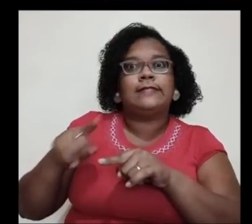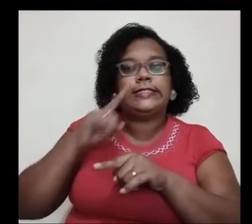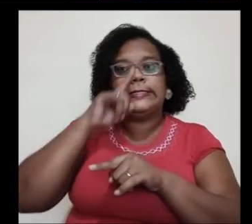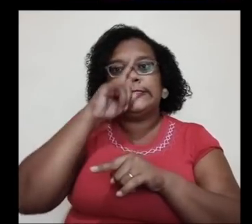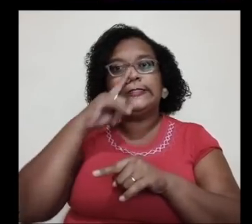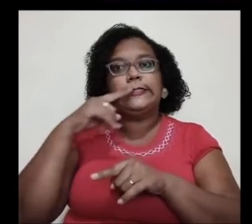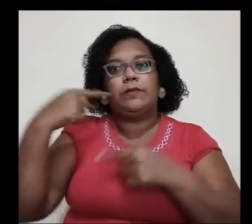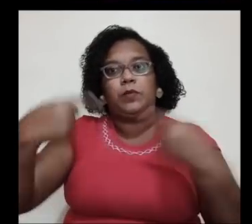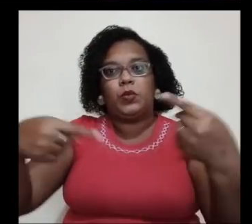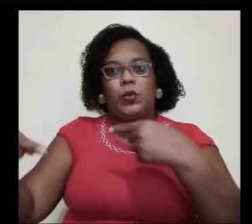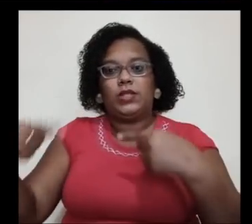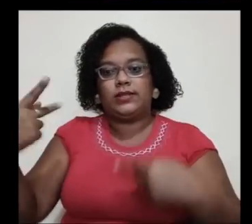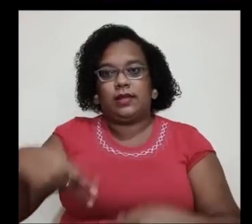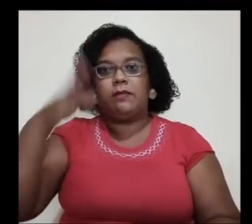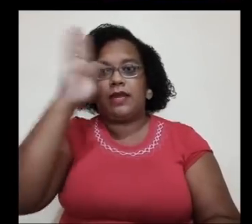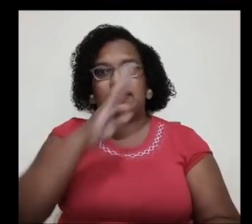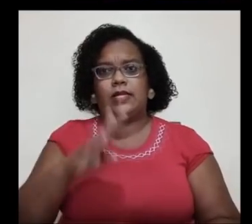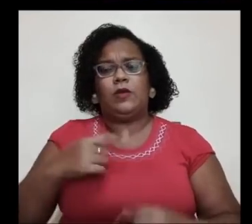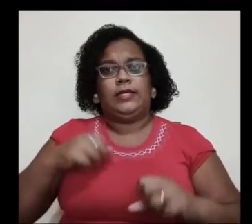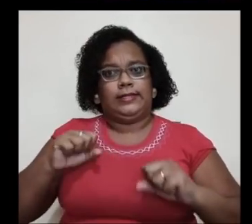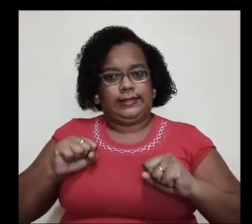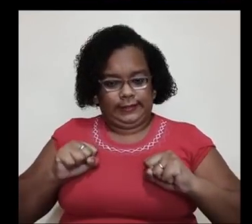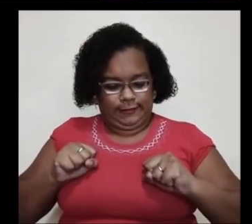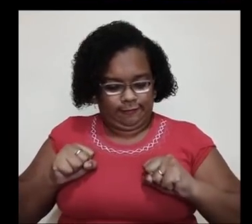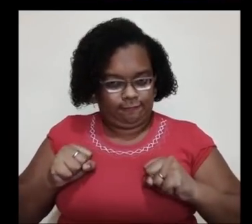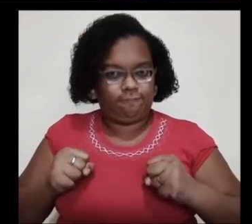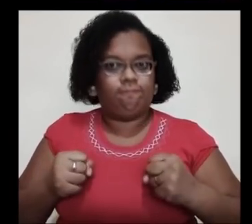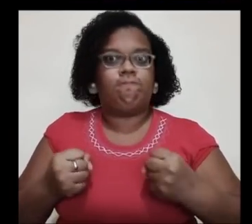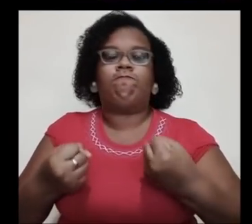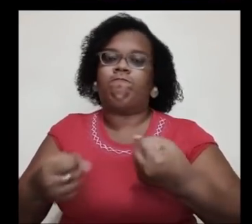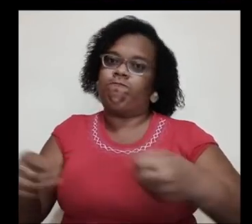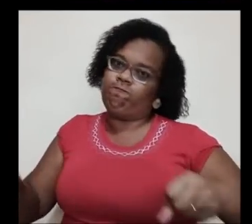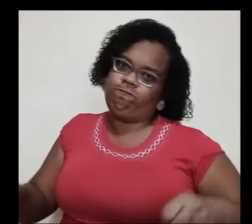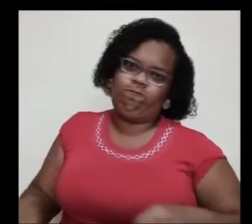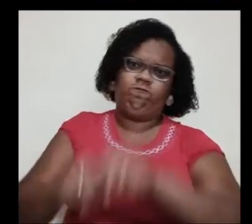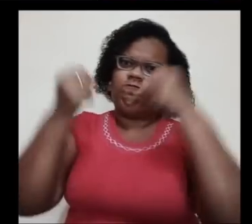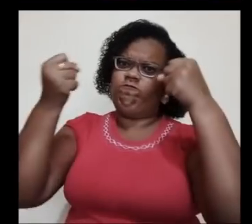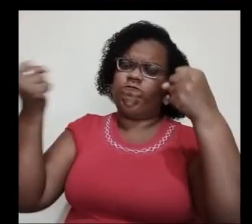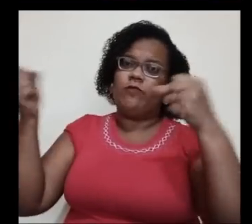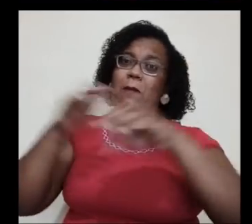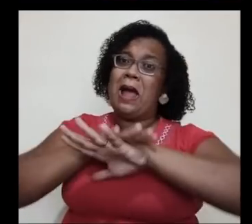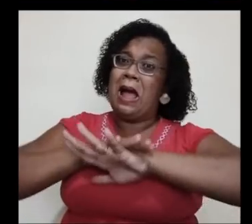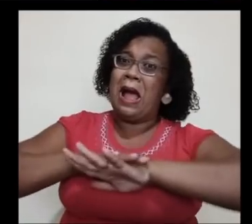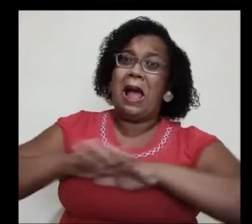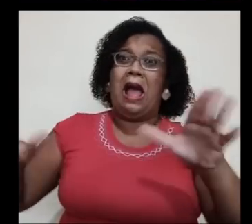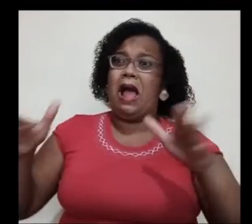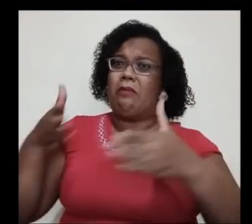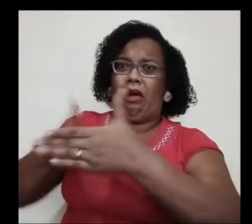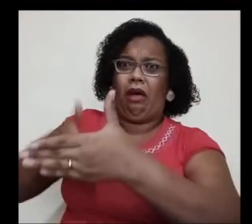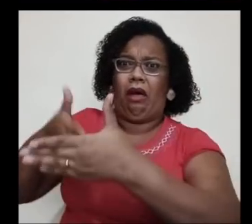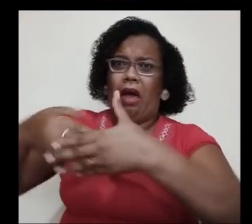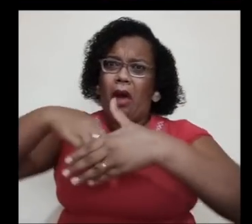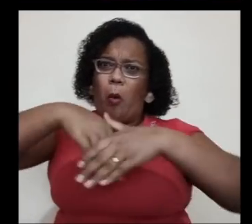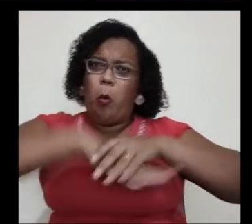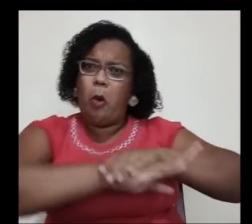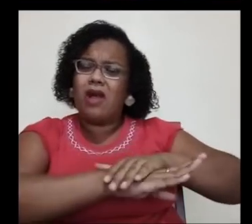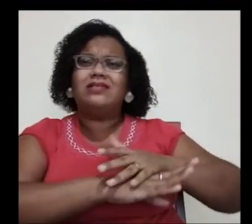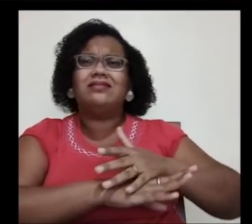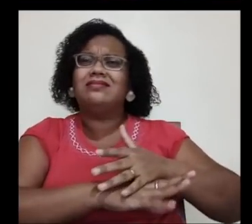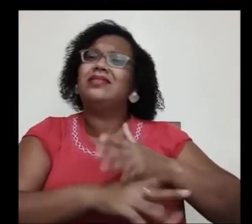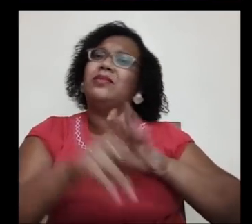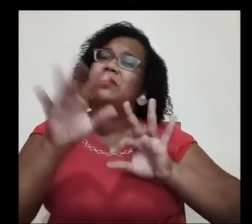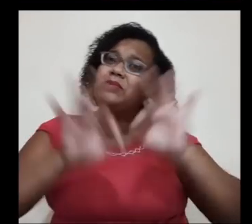com esse contingenciamento através de um projeto de lei que eu vou mencionar em seguida, que vai ser votado, esperemos que seja